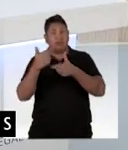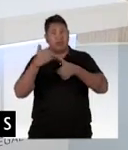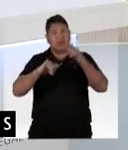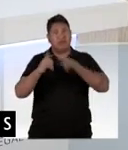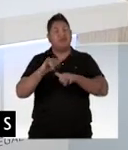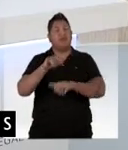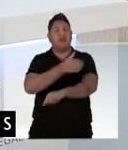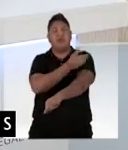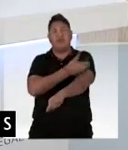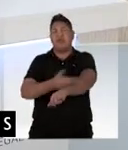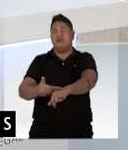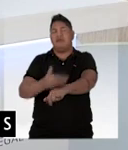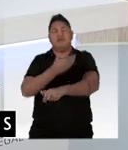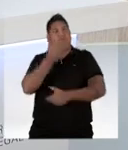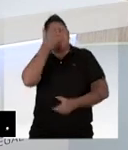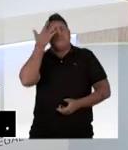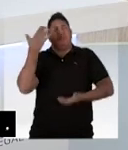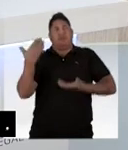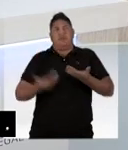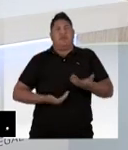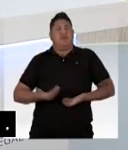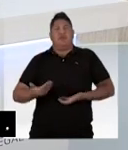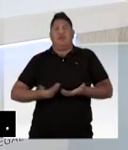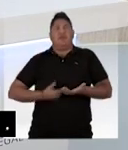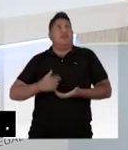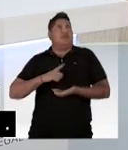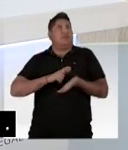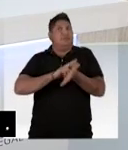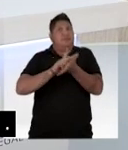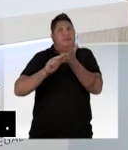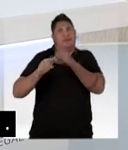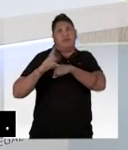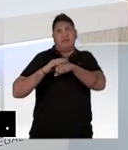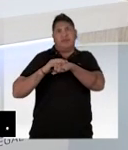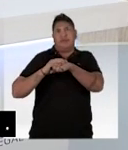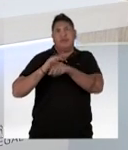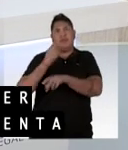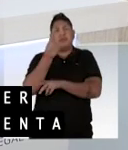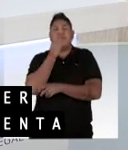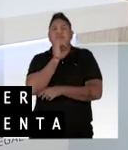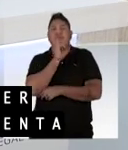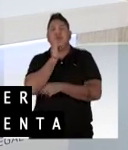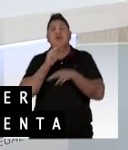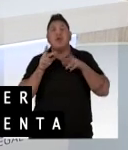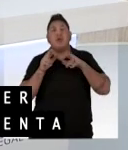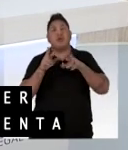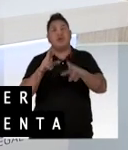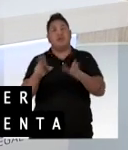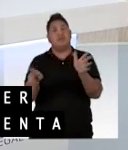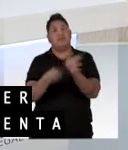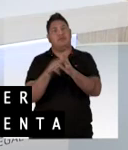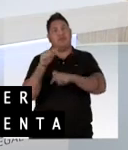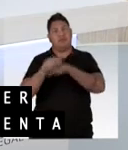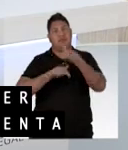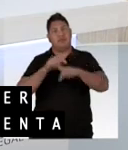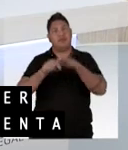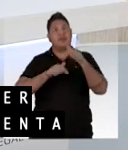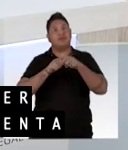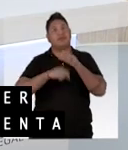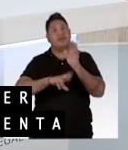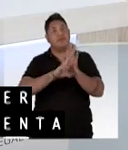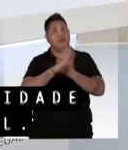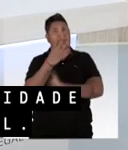da rotina de muitos trabalhadores que estão expostos a diversas doenças. Um exemplo é o câncer ocupacional,